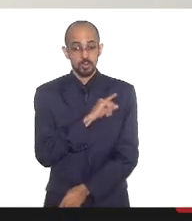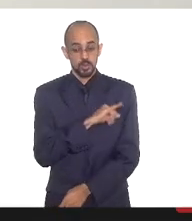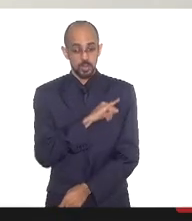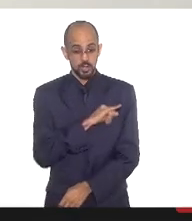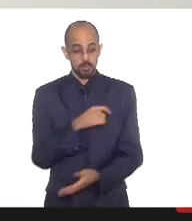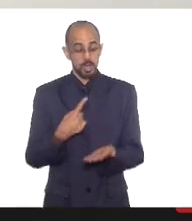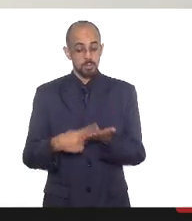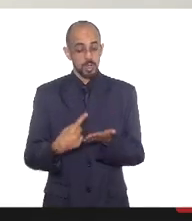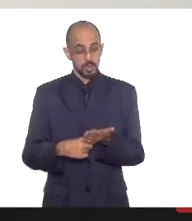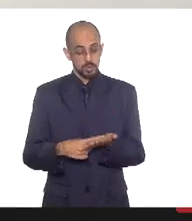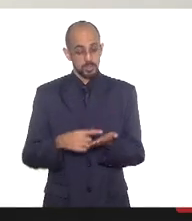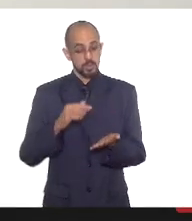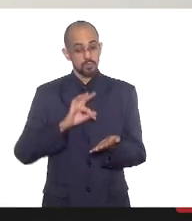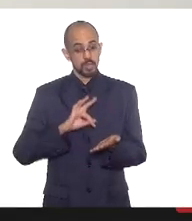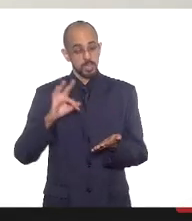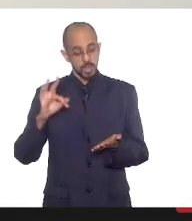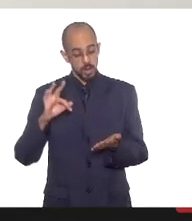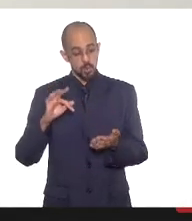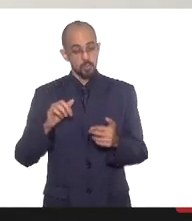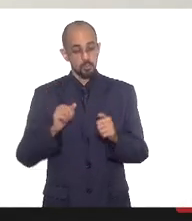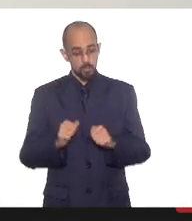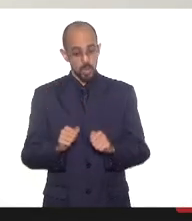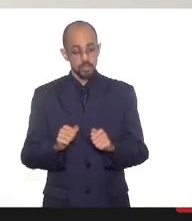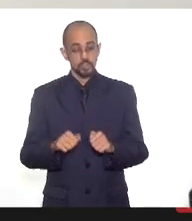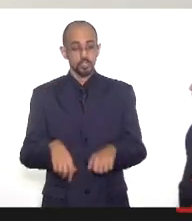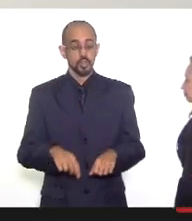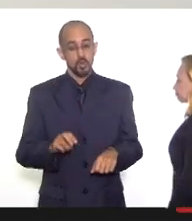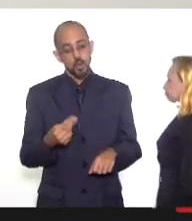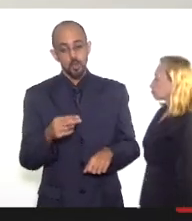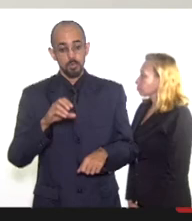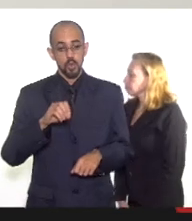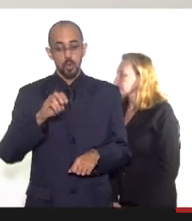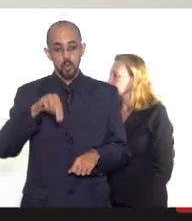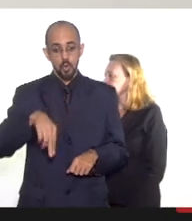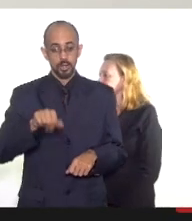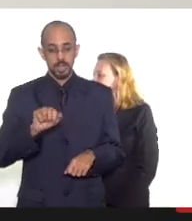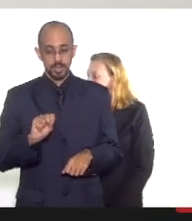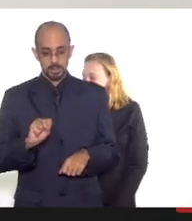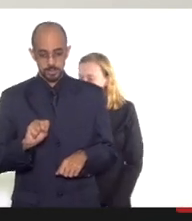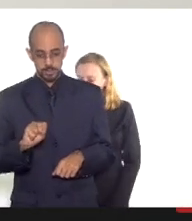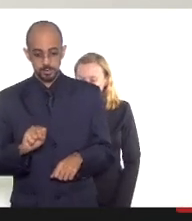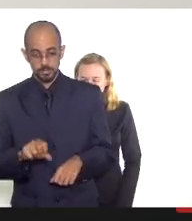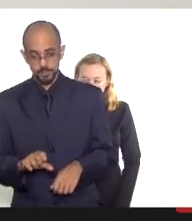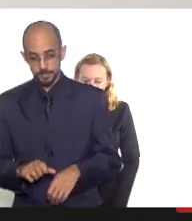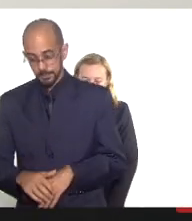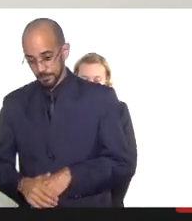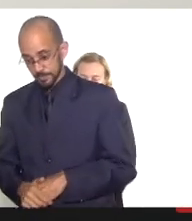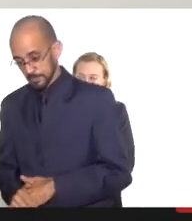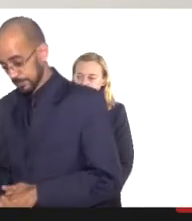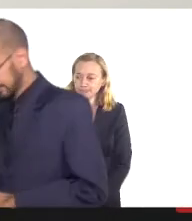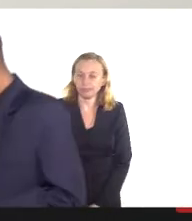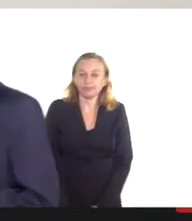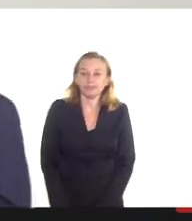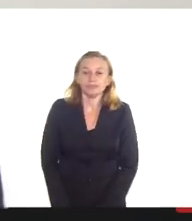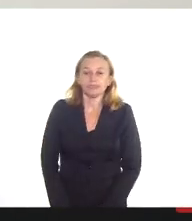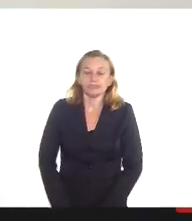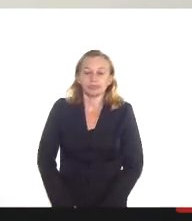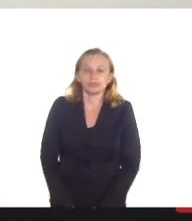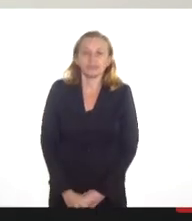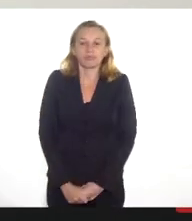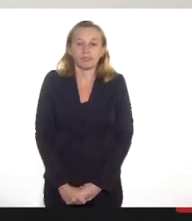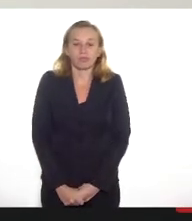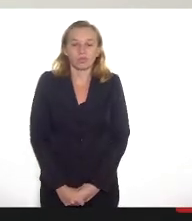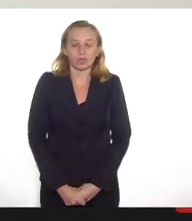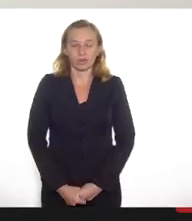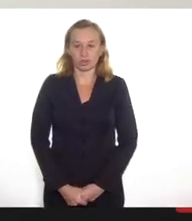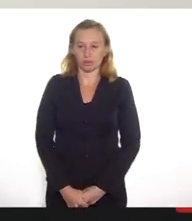então através da tripartite através do coragem de tá levando a situação para programa nacional Então esse é um pouco eu